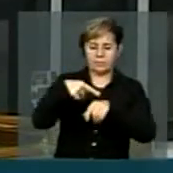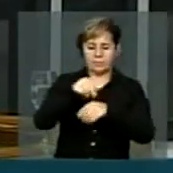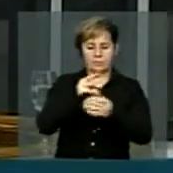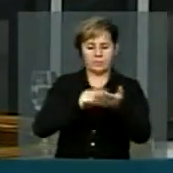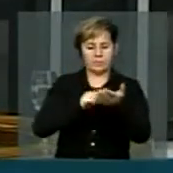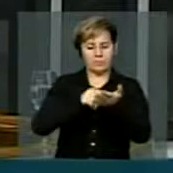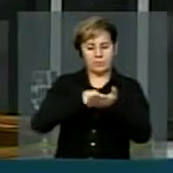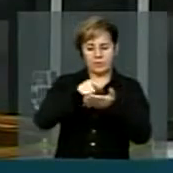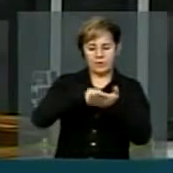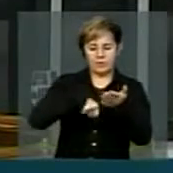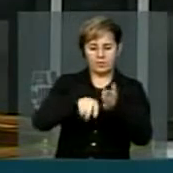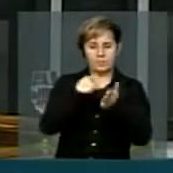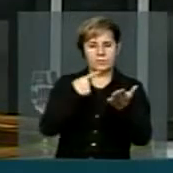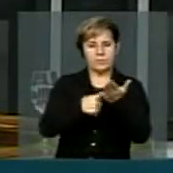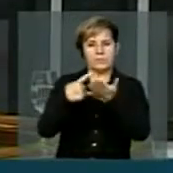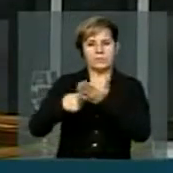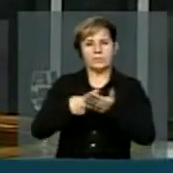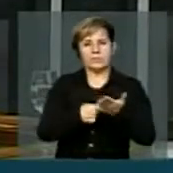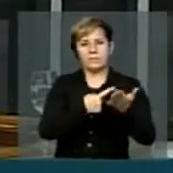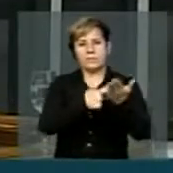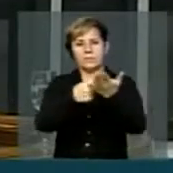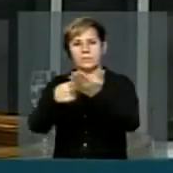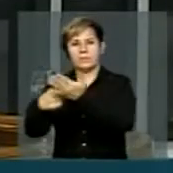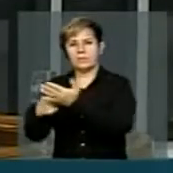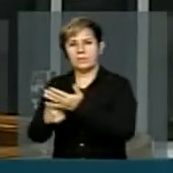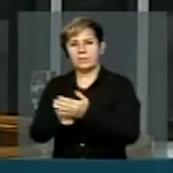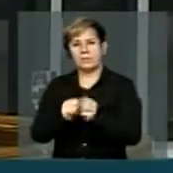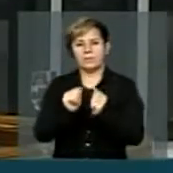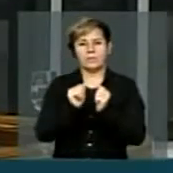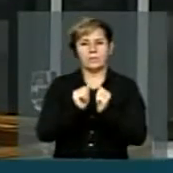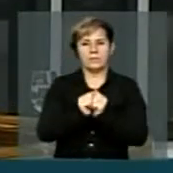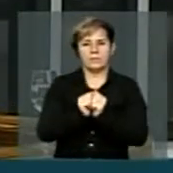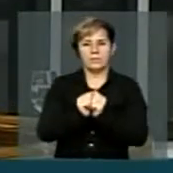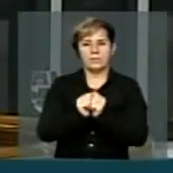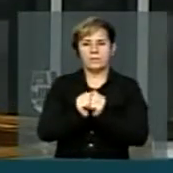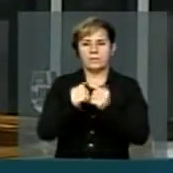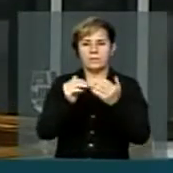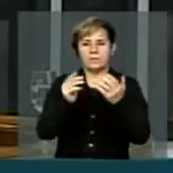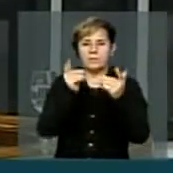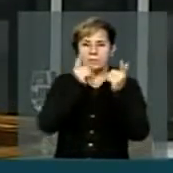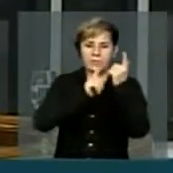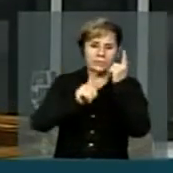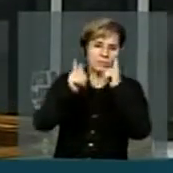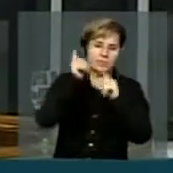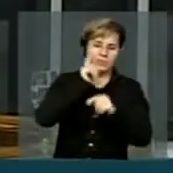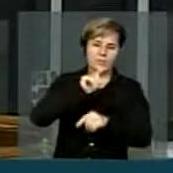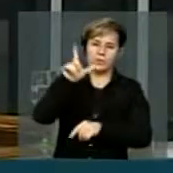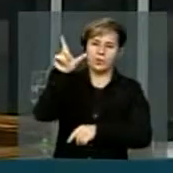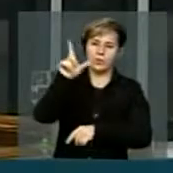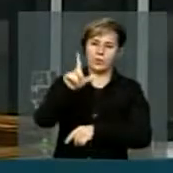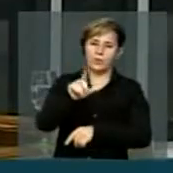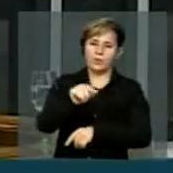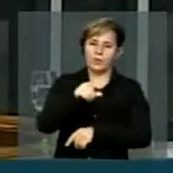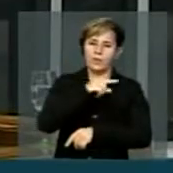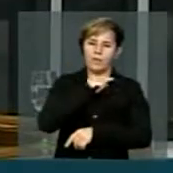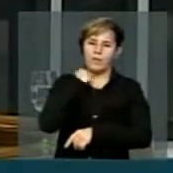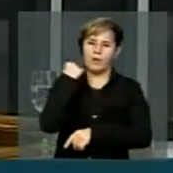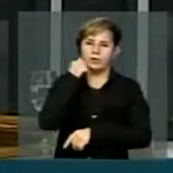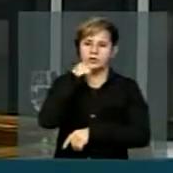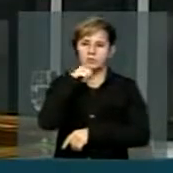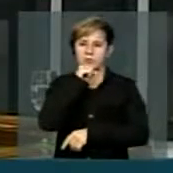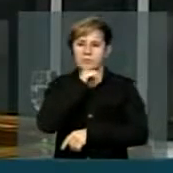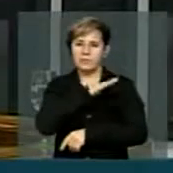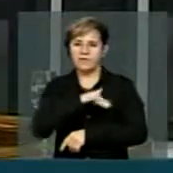esses compromissos, meus caros deputados, houve considerável redução na mortalidade